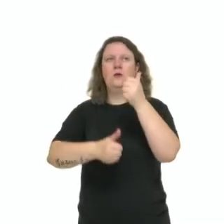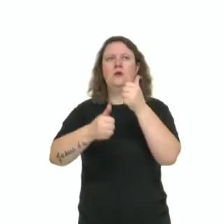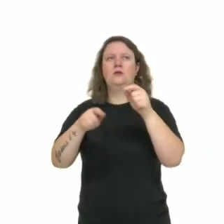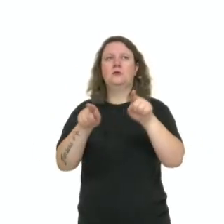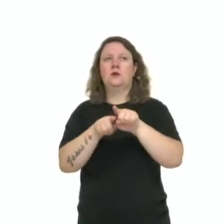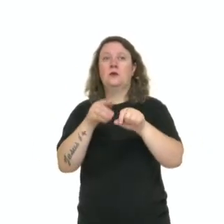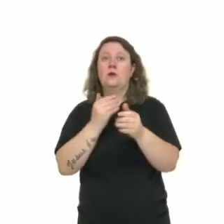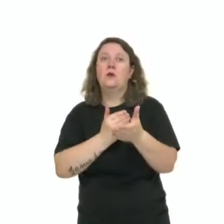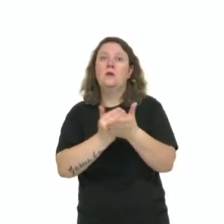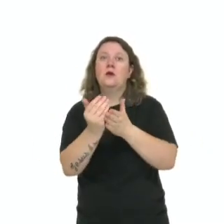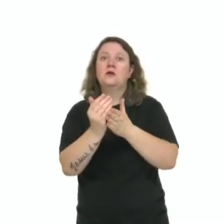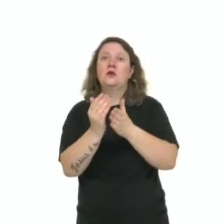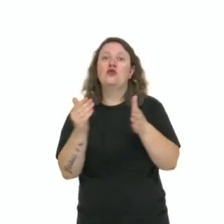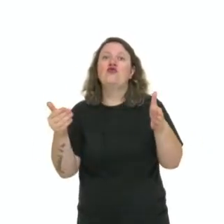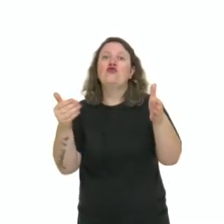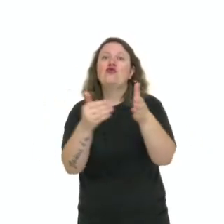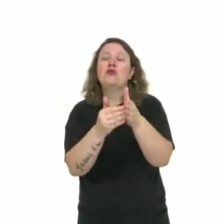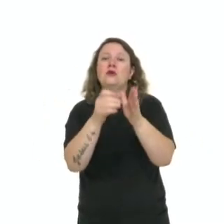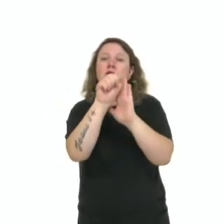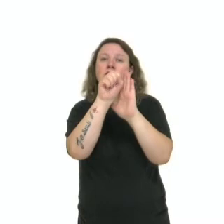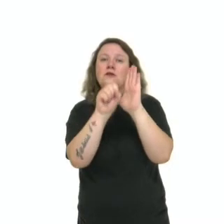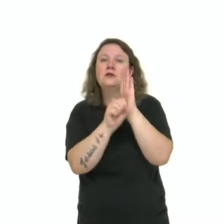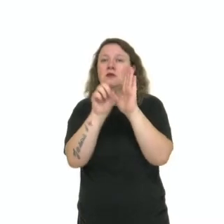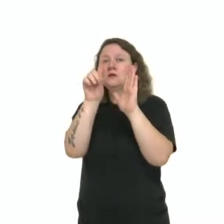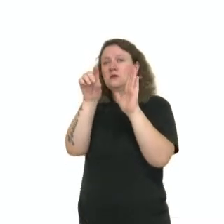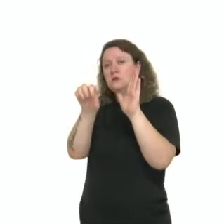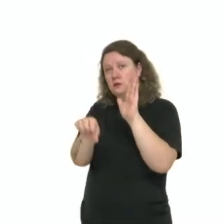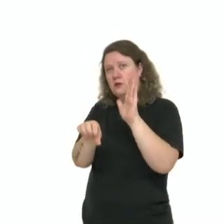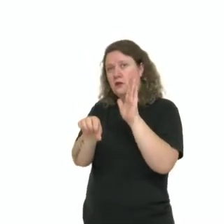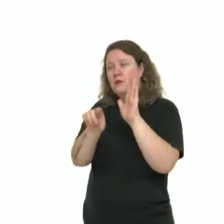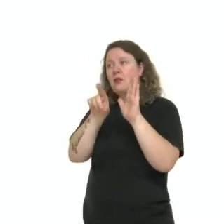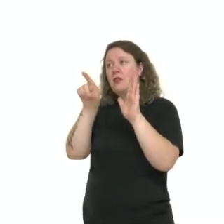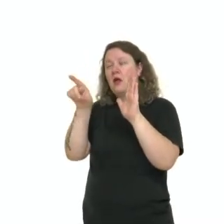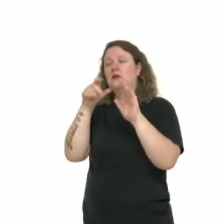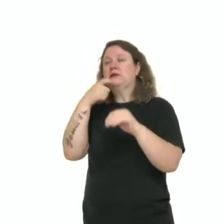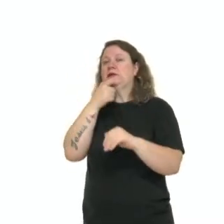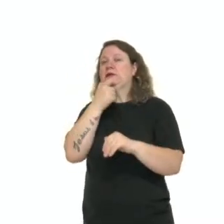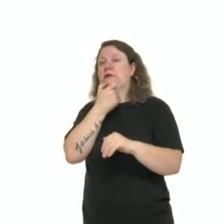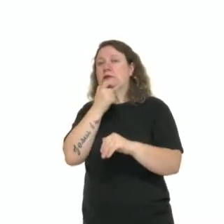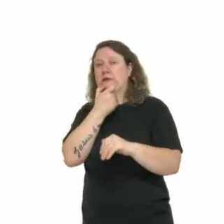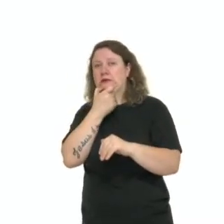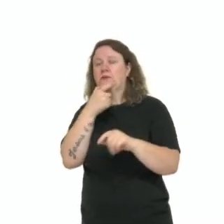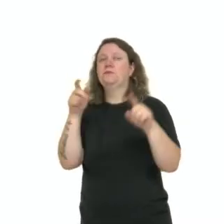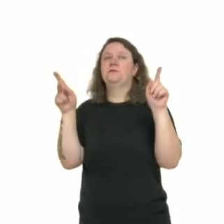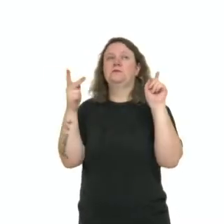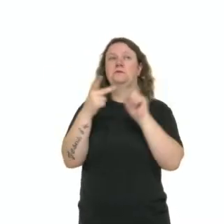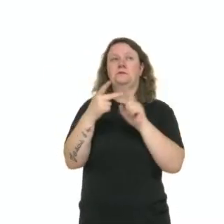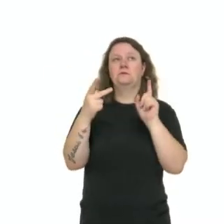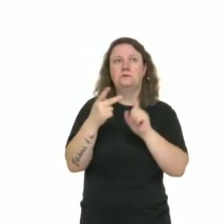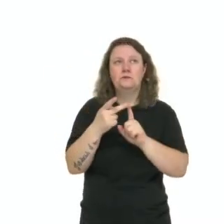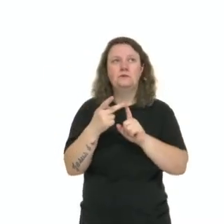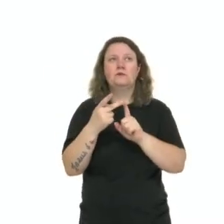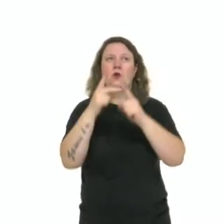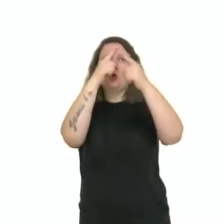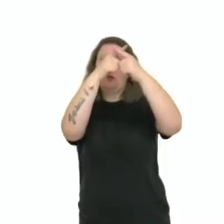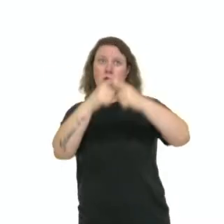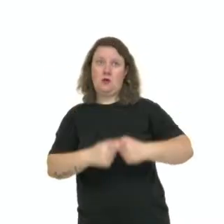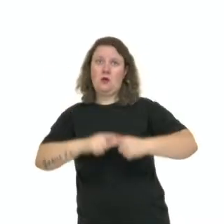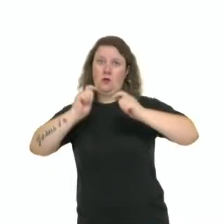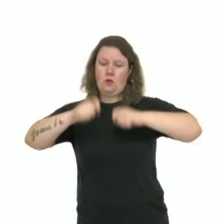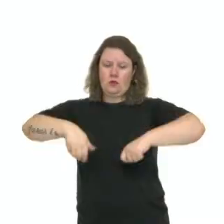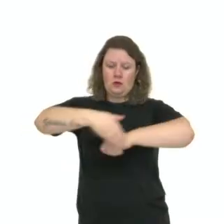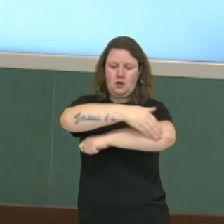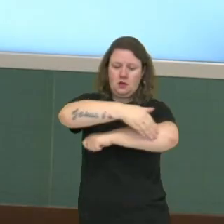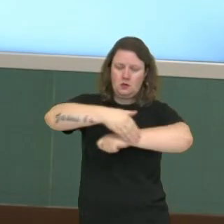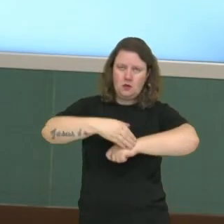ser praticado no final do século XIX, lá na Inglaterra. As competições podem ser de estrada